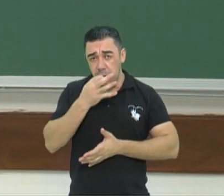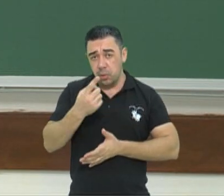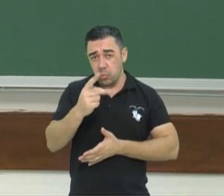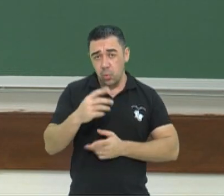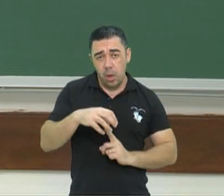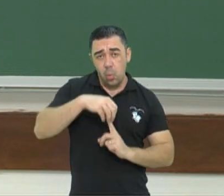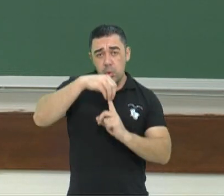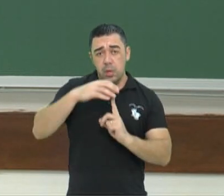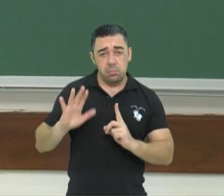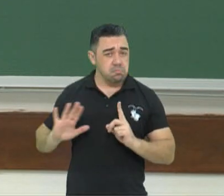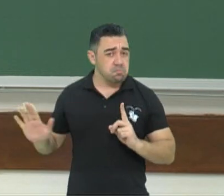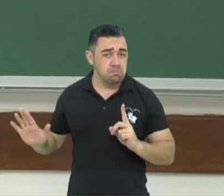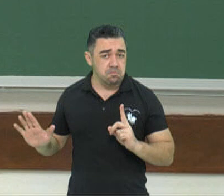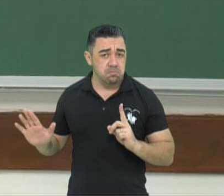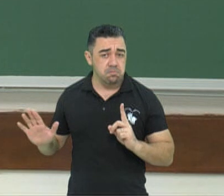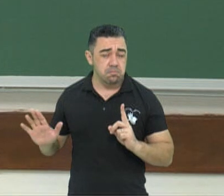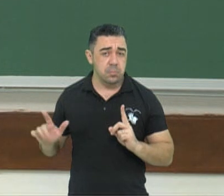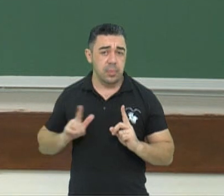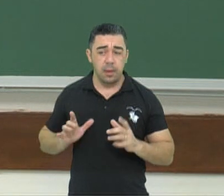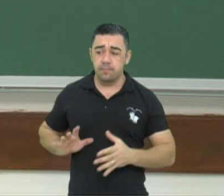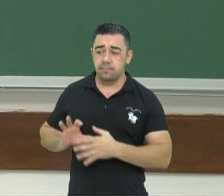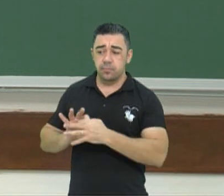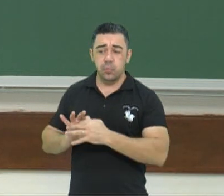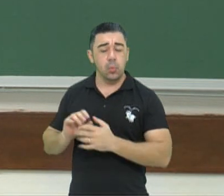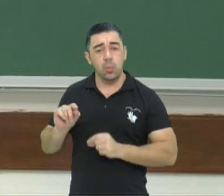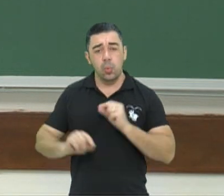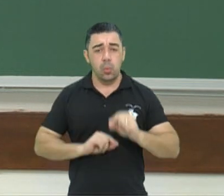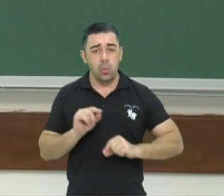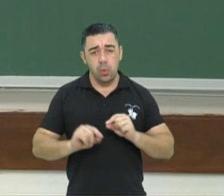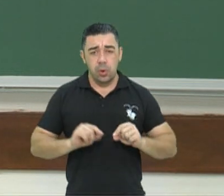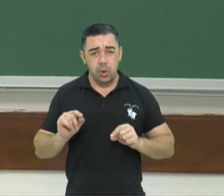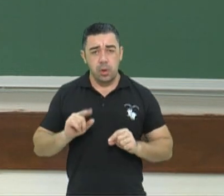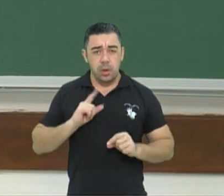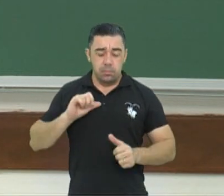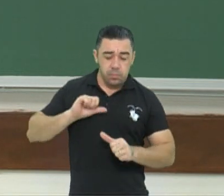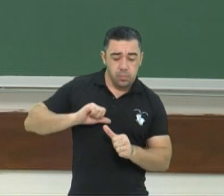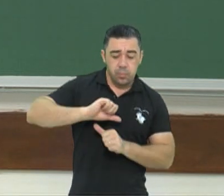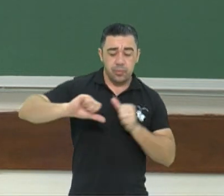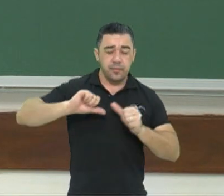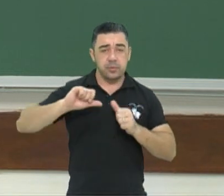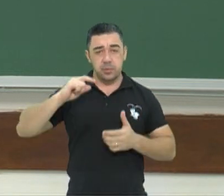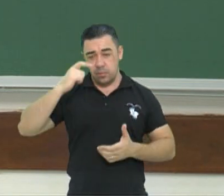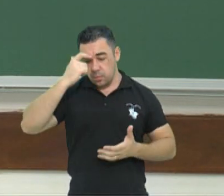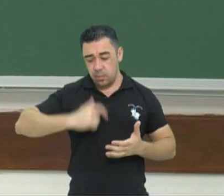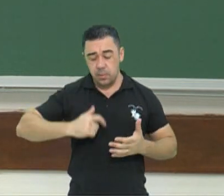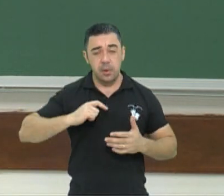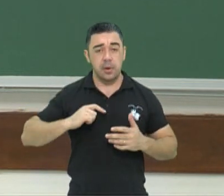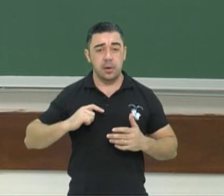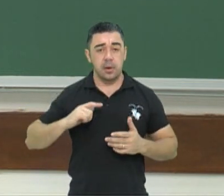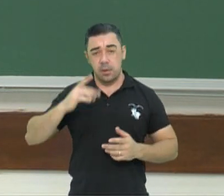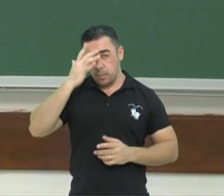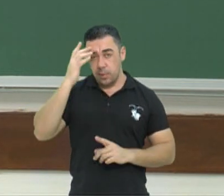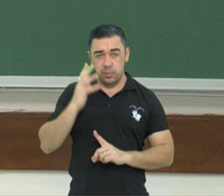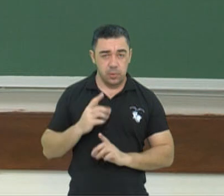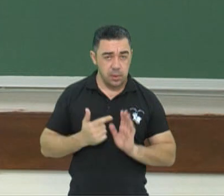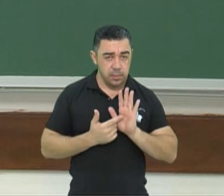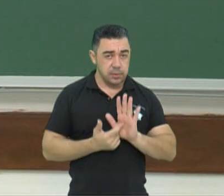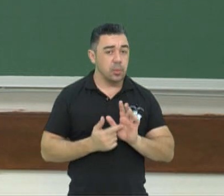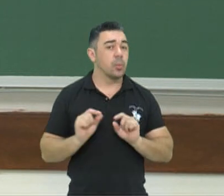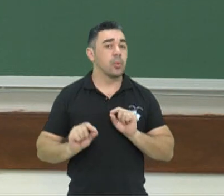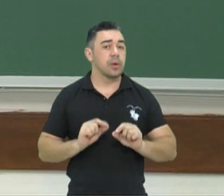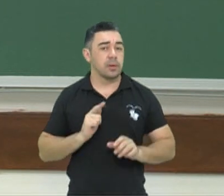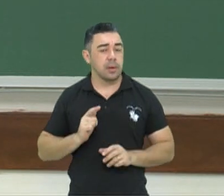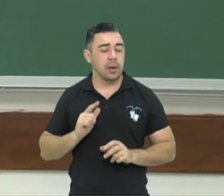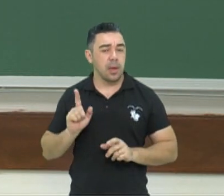essa opinião única, em consenso com a transformação do artista em exemplificar para você, aí existe o quê?